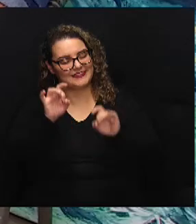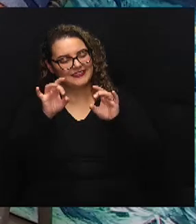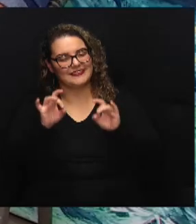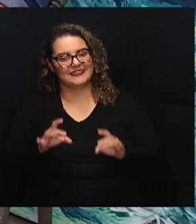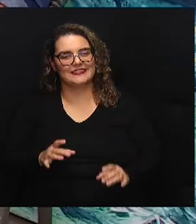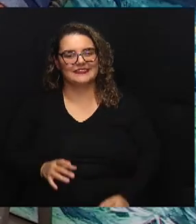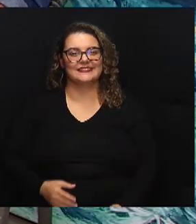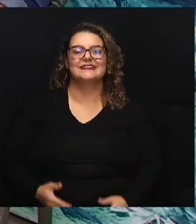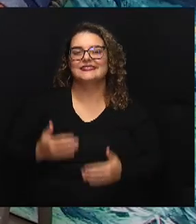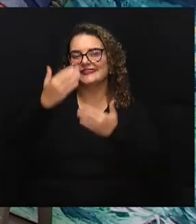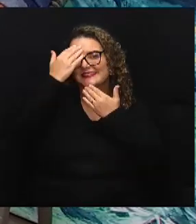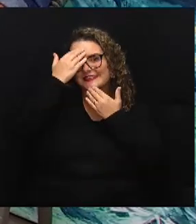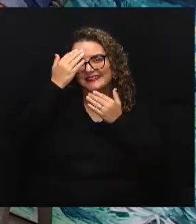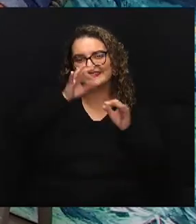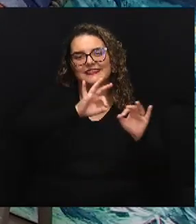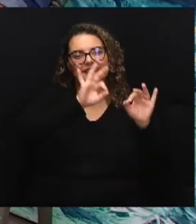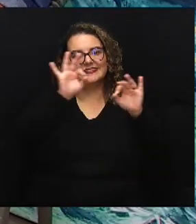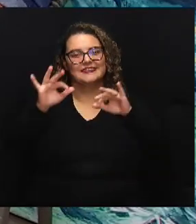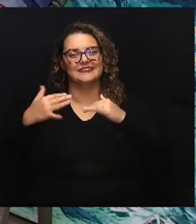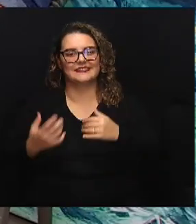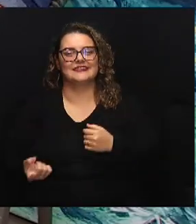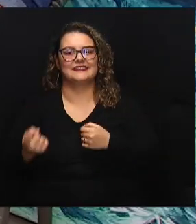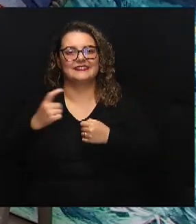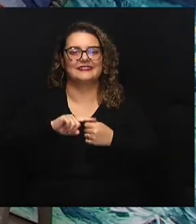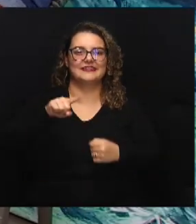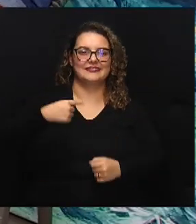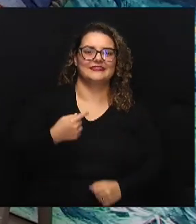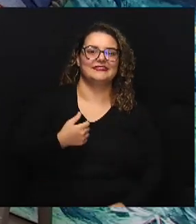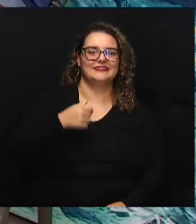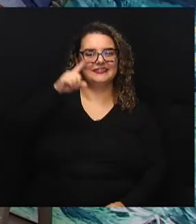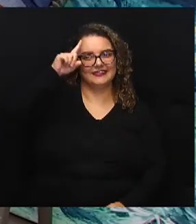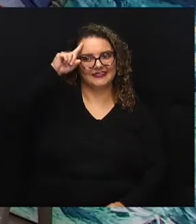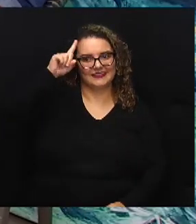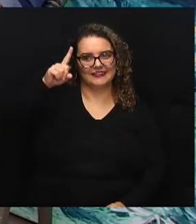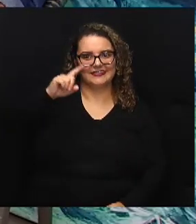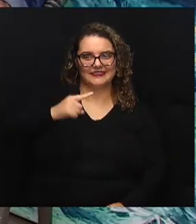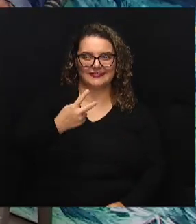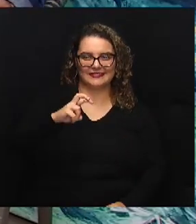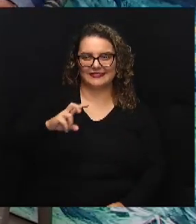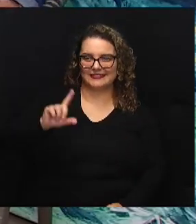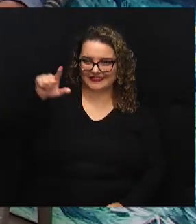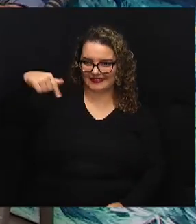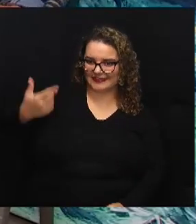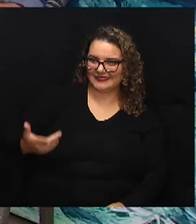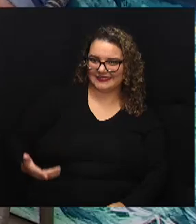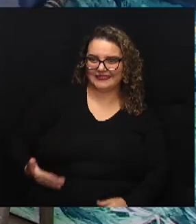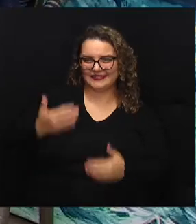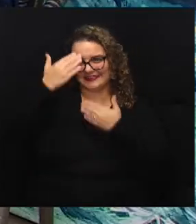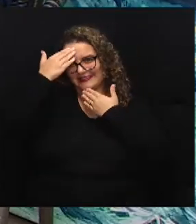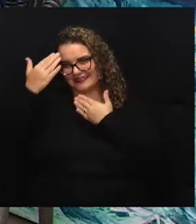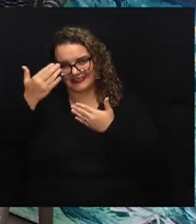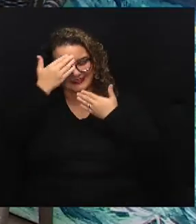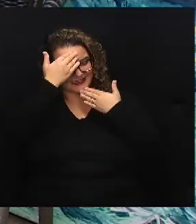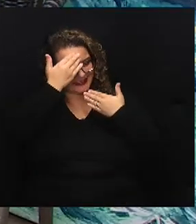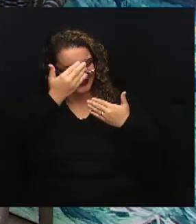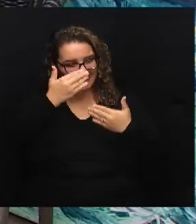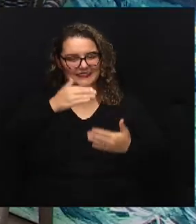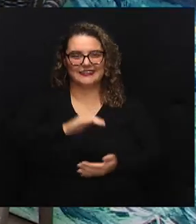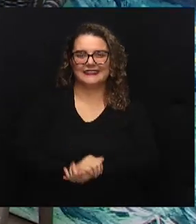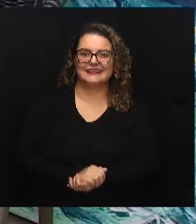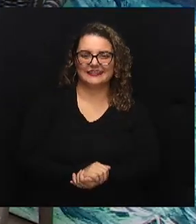especiais. Muito obrigada pela sua companhia, a gente volta daqui 15 dias. Muito obrigado. Obrigado.